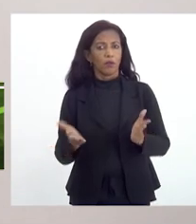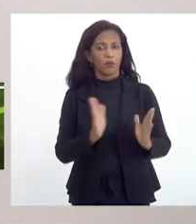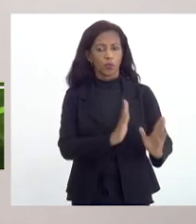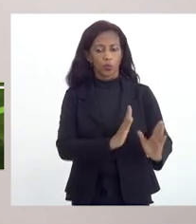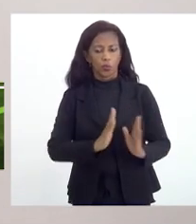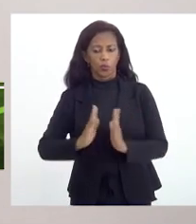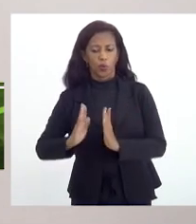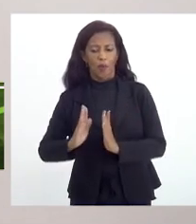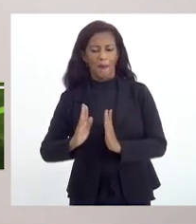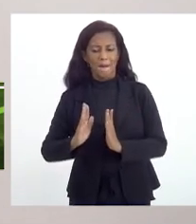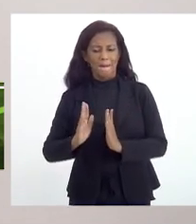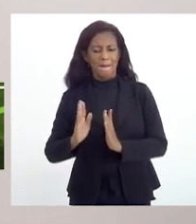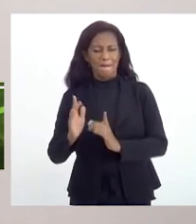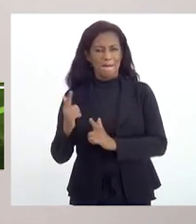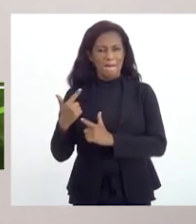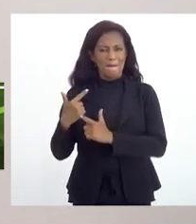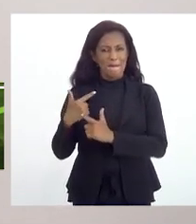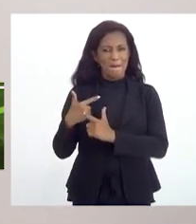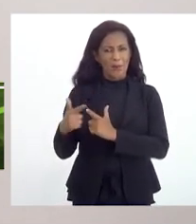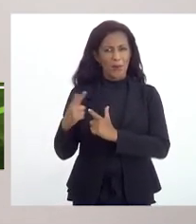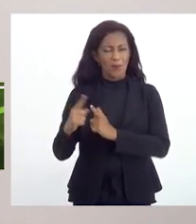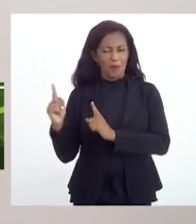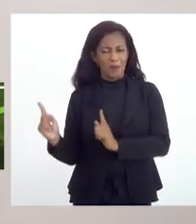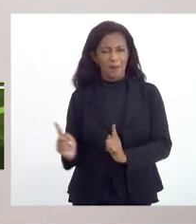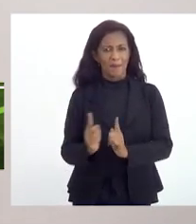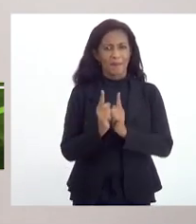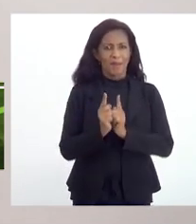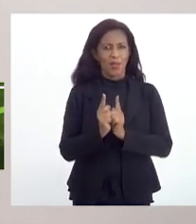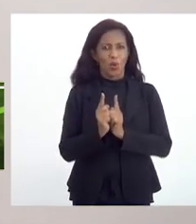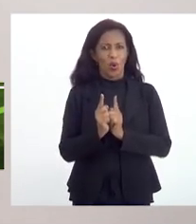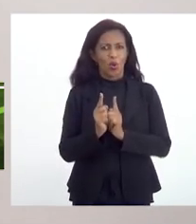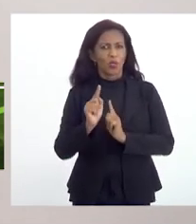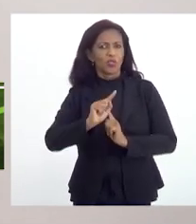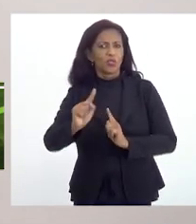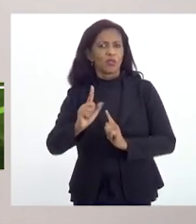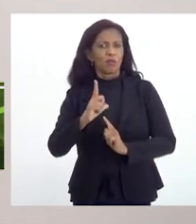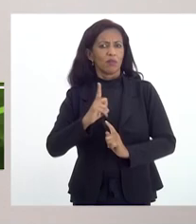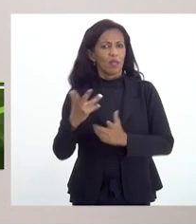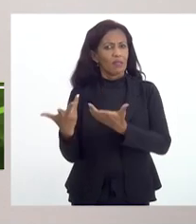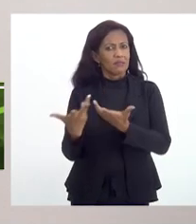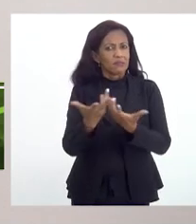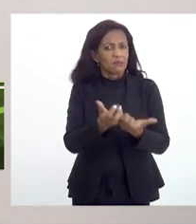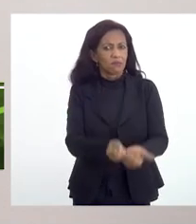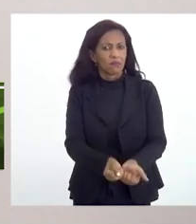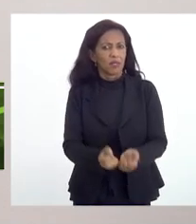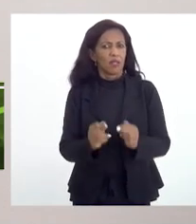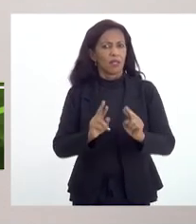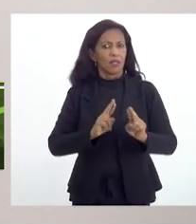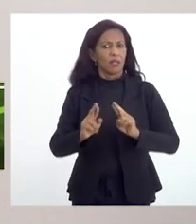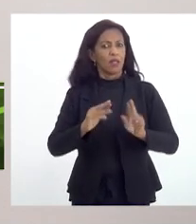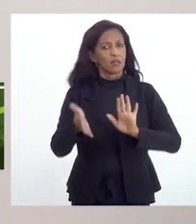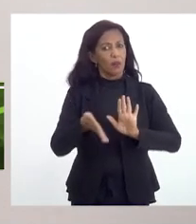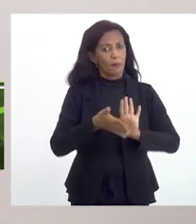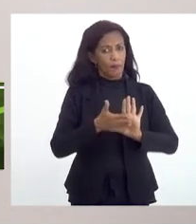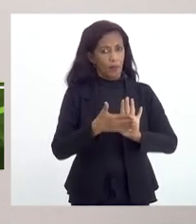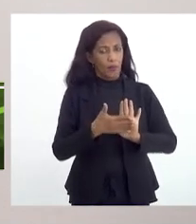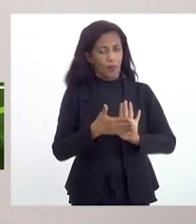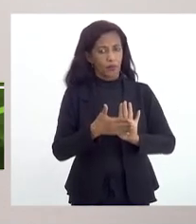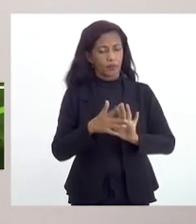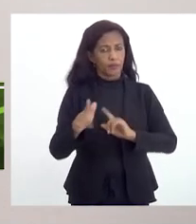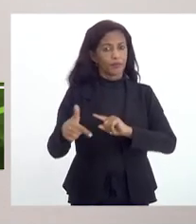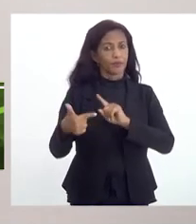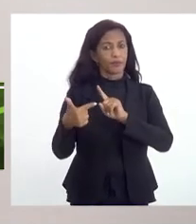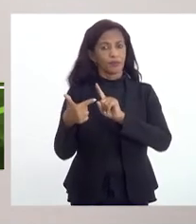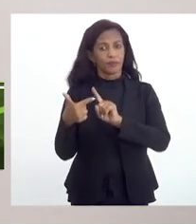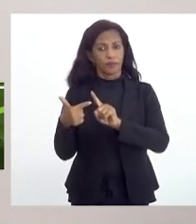o menor risco possível de não termos aceitação em relação à nossa proposta. E o segundo